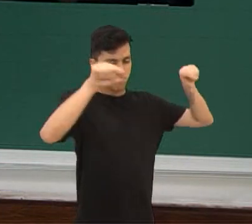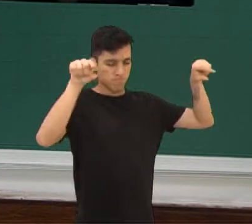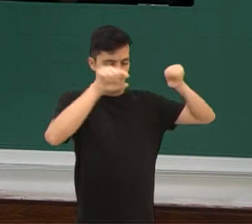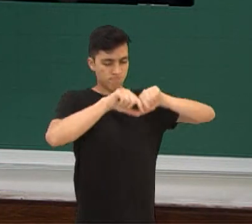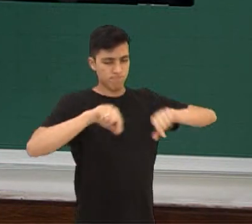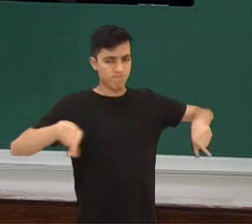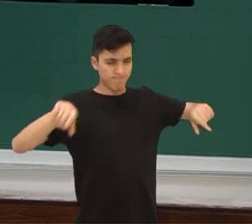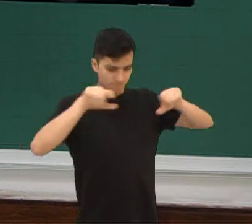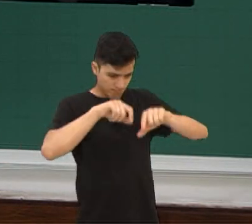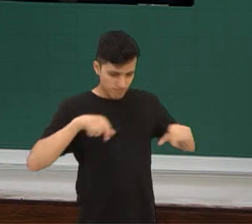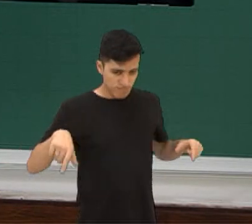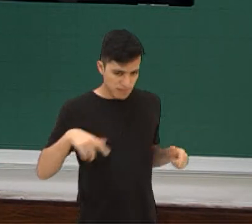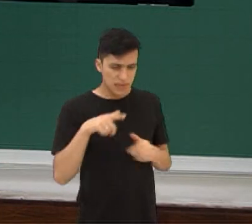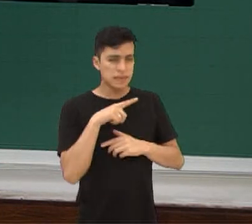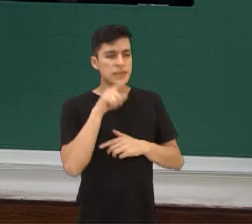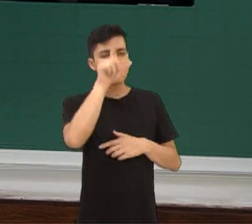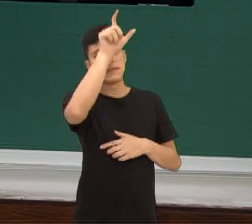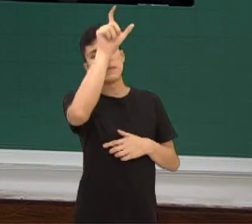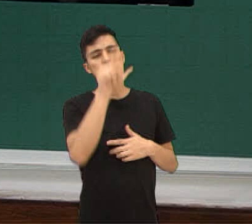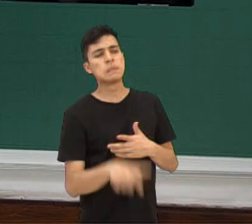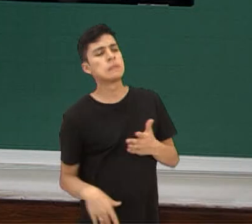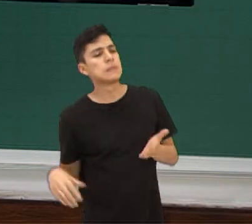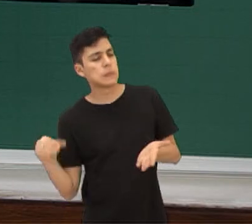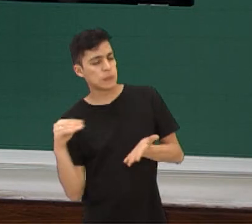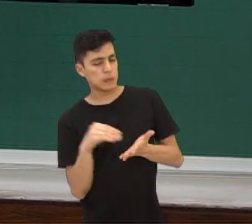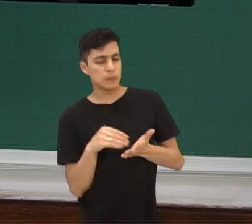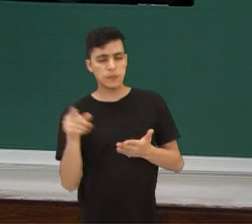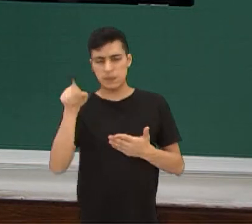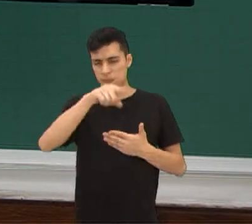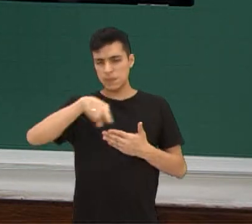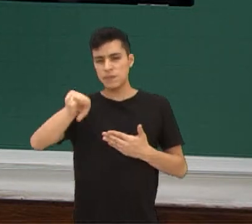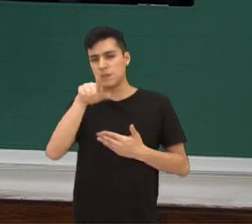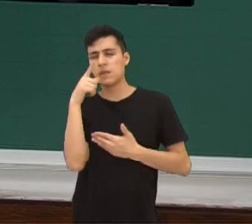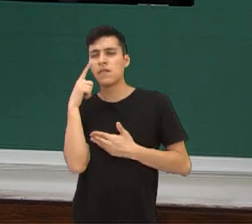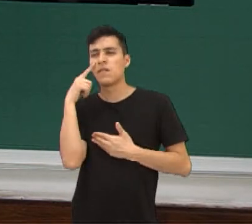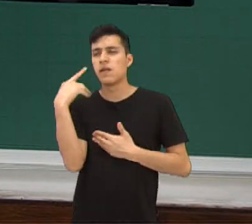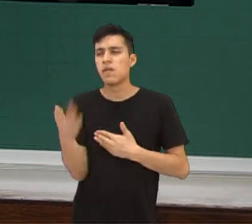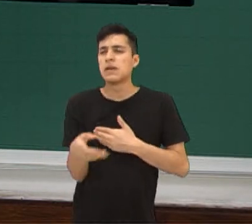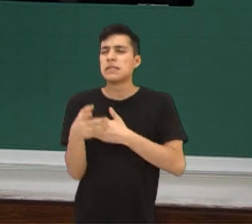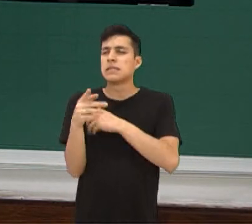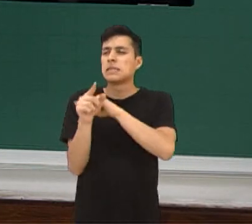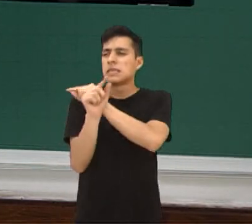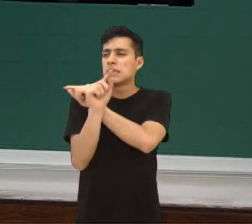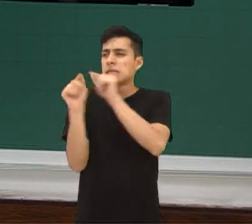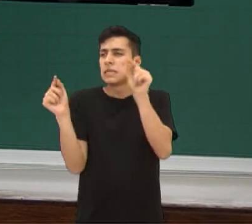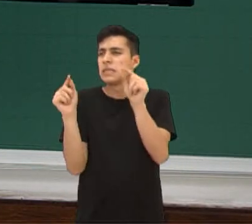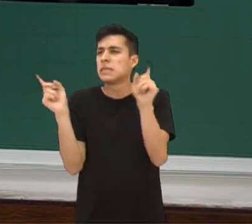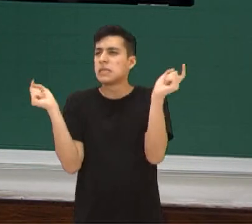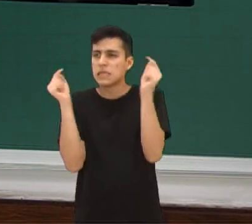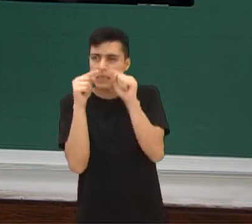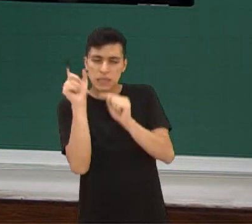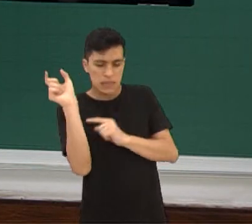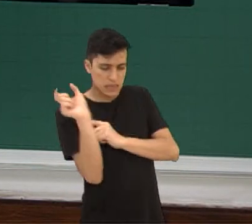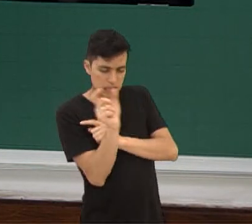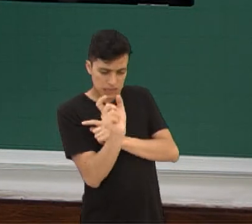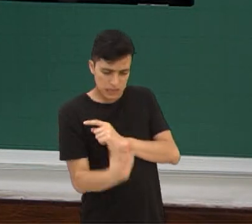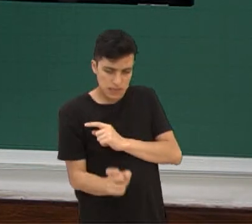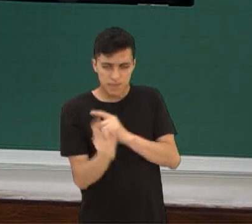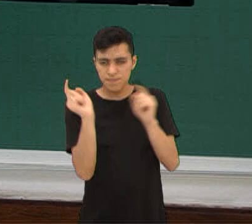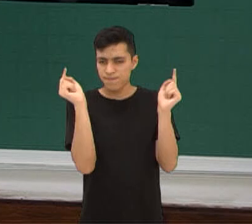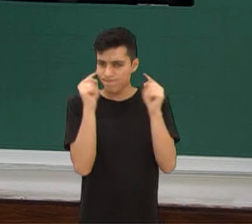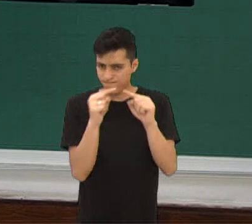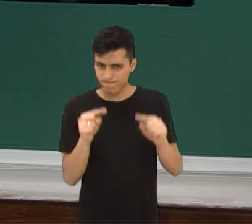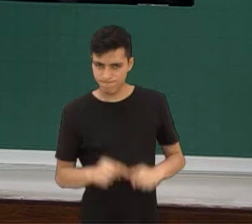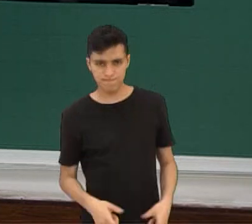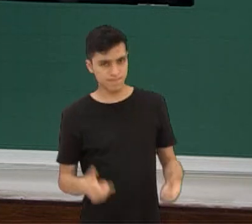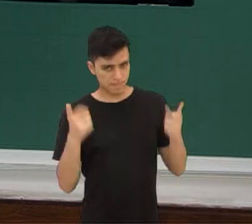progressiva, poner-se, que é o cambio repentino e momentâneo, e o hacer-se, que é o cambio de vontade do sujeito, para vocês